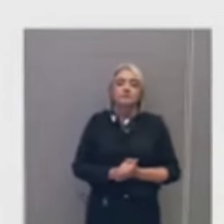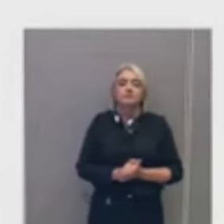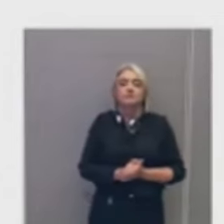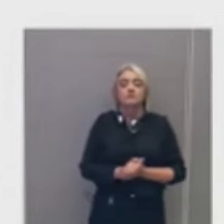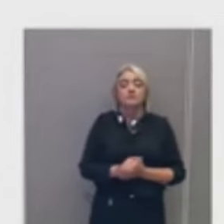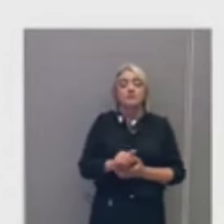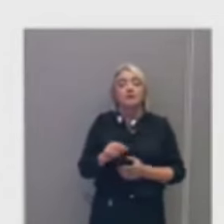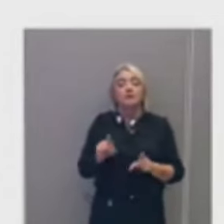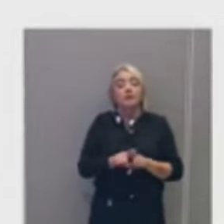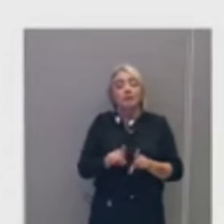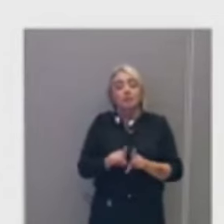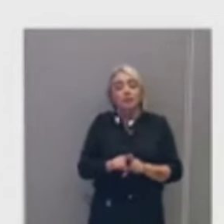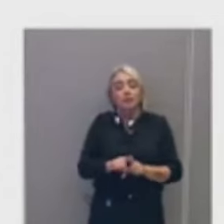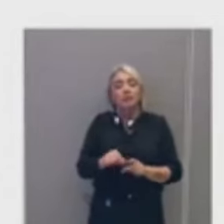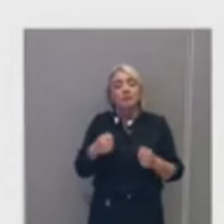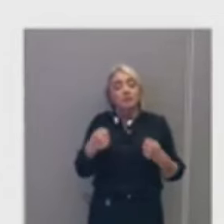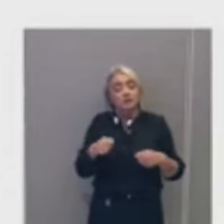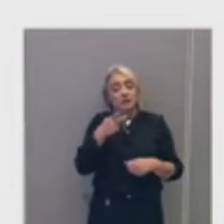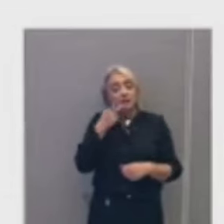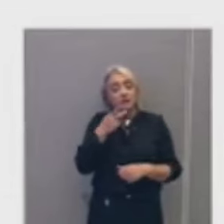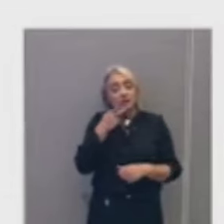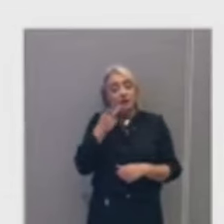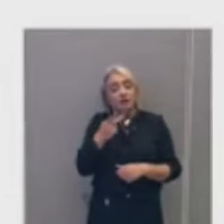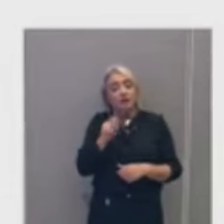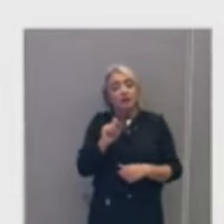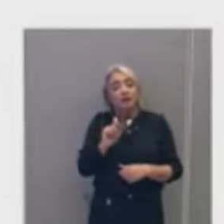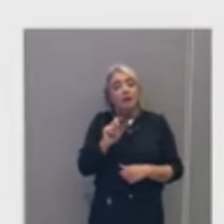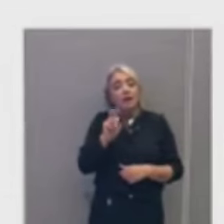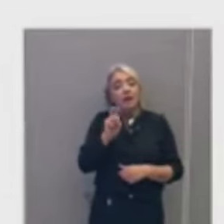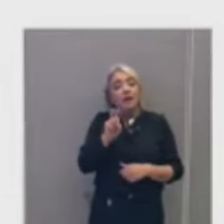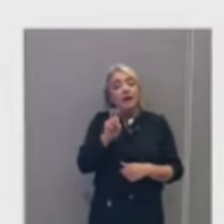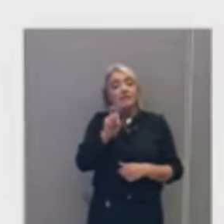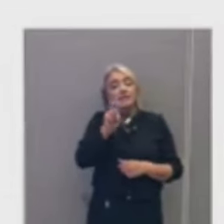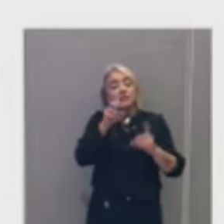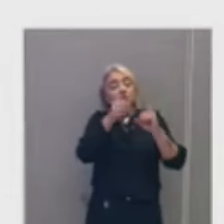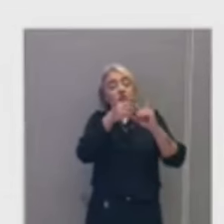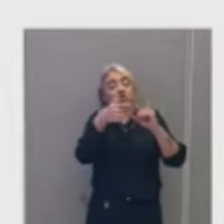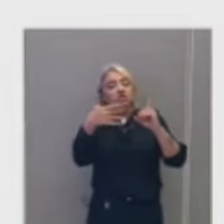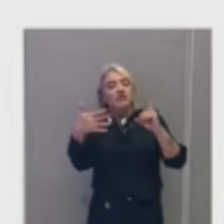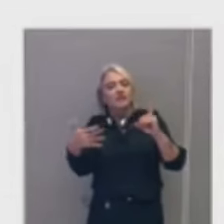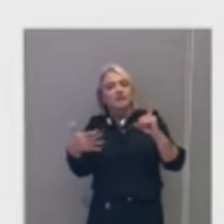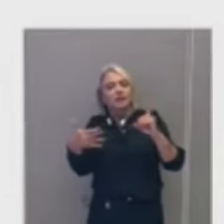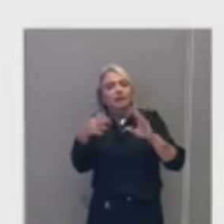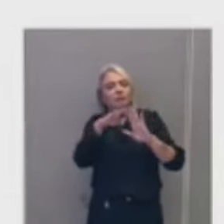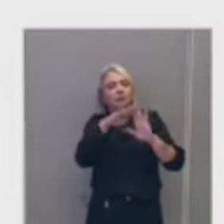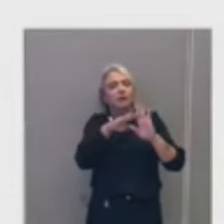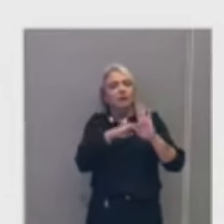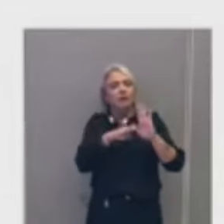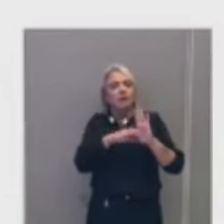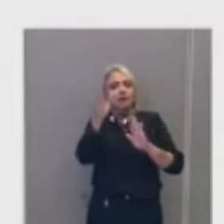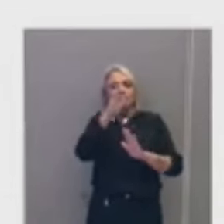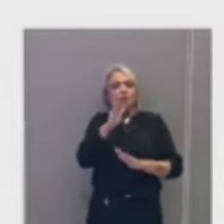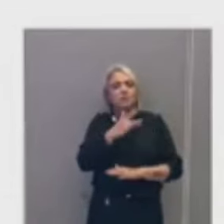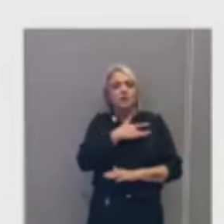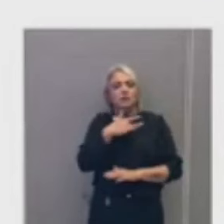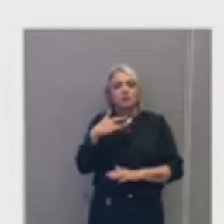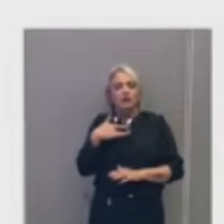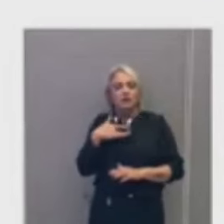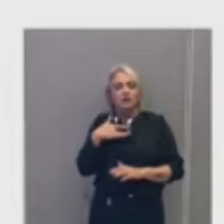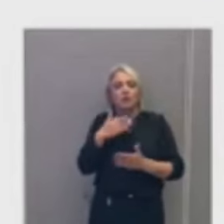SUS. Não podemos esquecer também as cinco diretrizes, não é, do programa Brasil